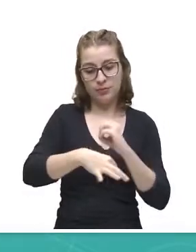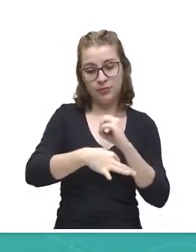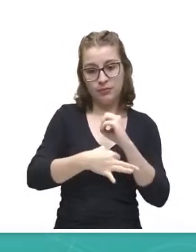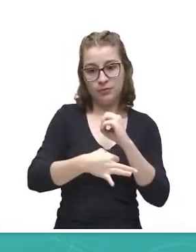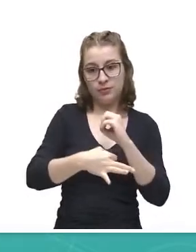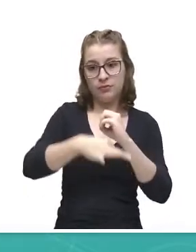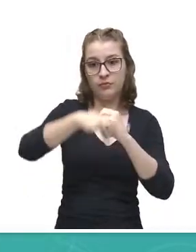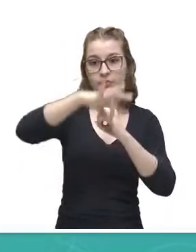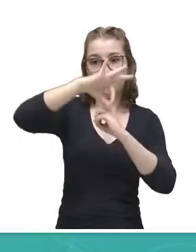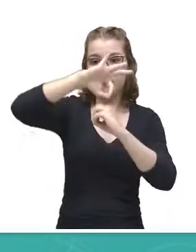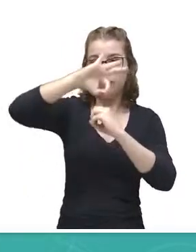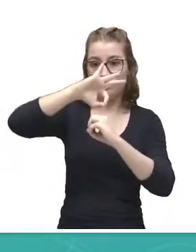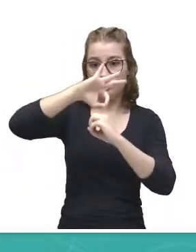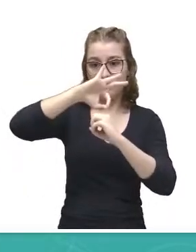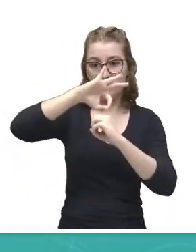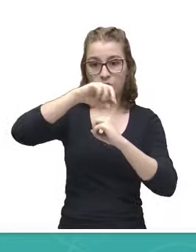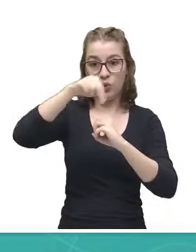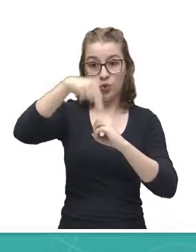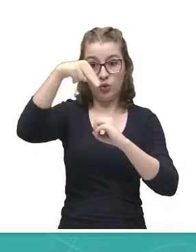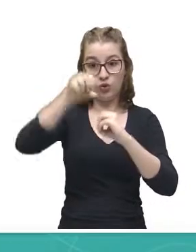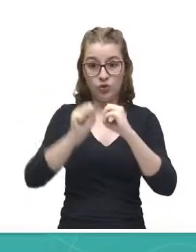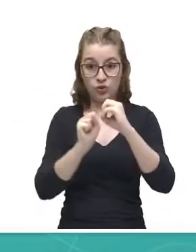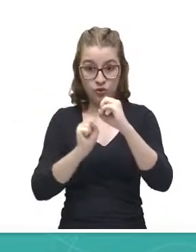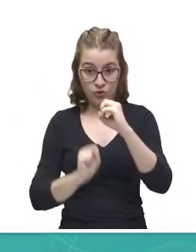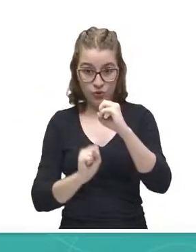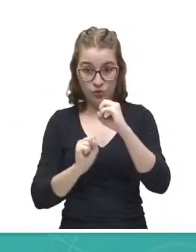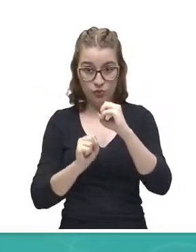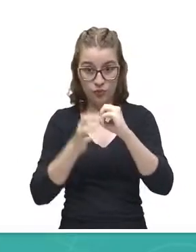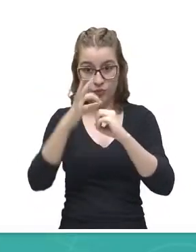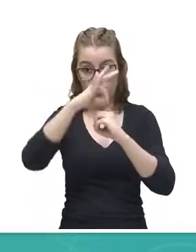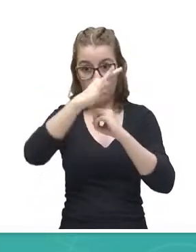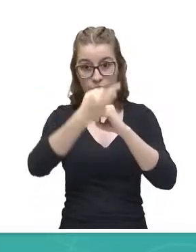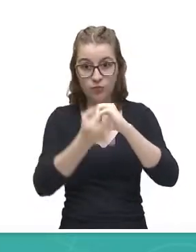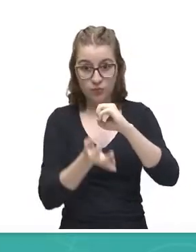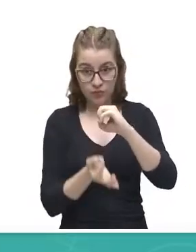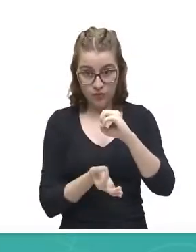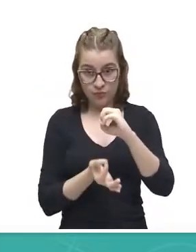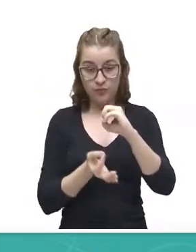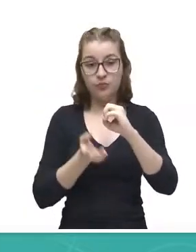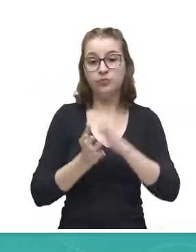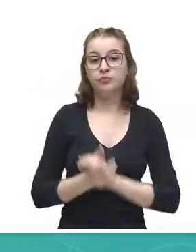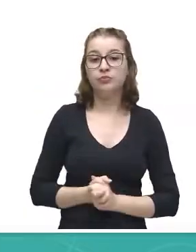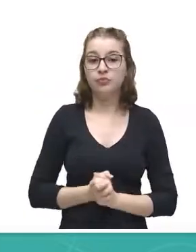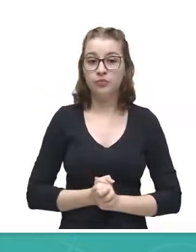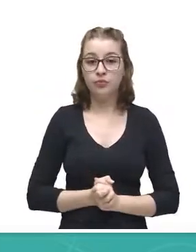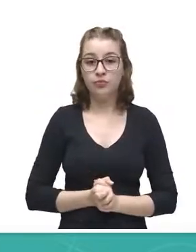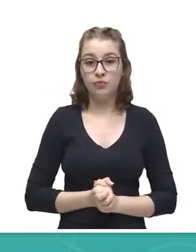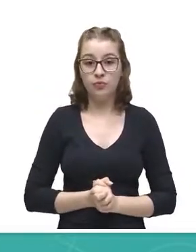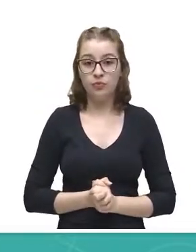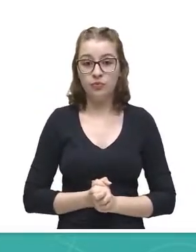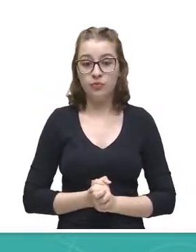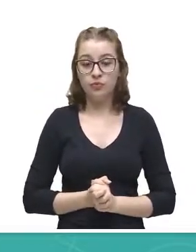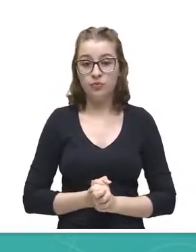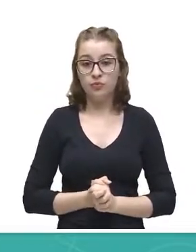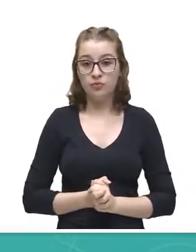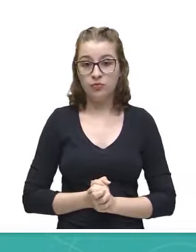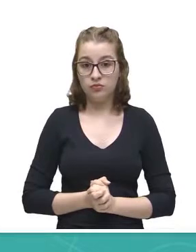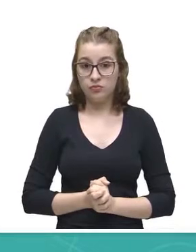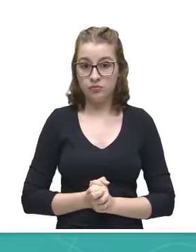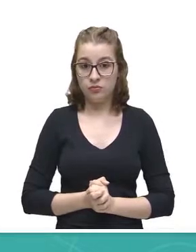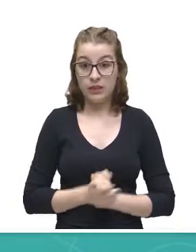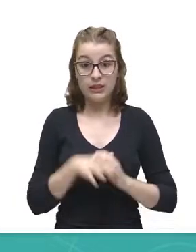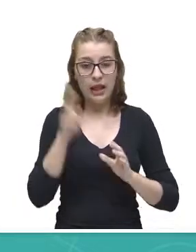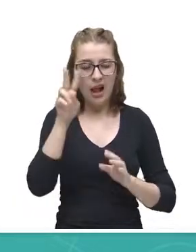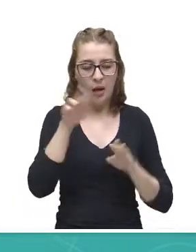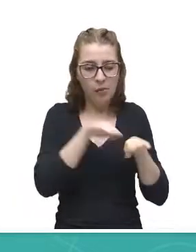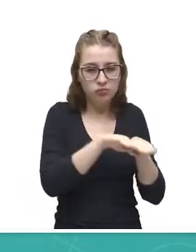polo norte quanto do polo sul, ou o vice-versa, tá? E normalmente aí esse modo de